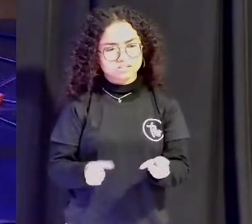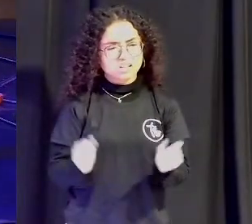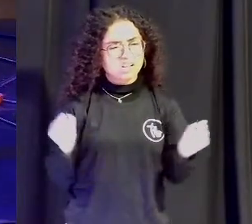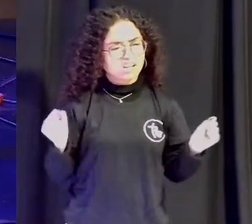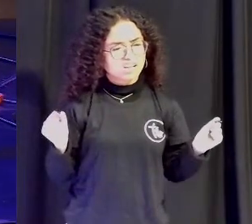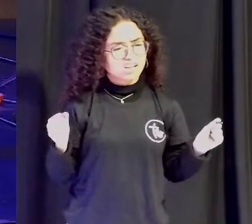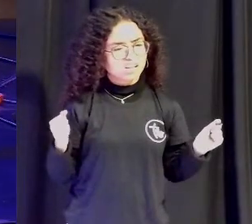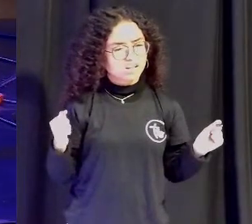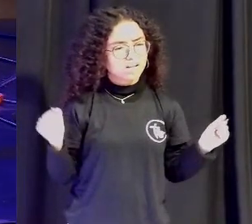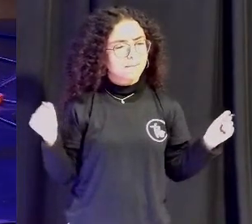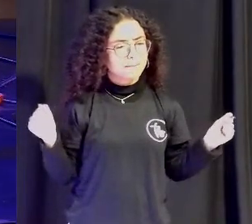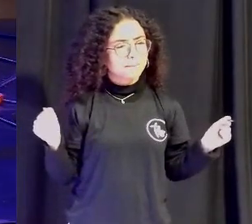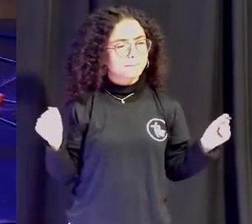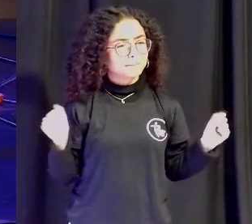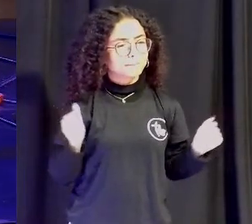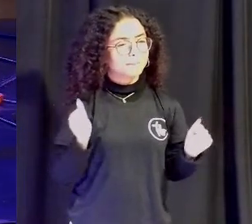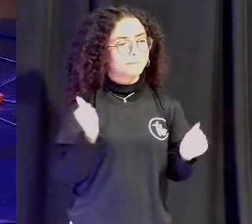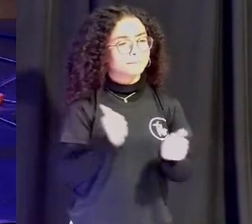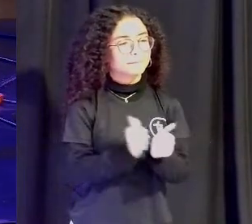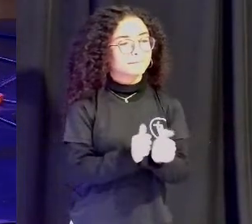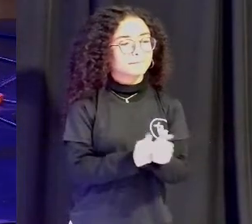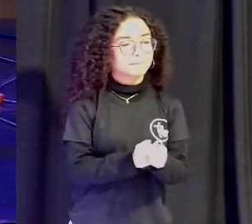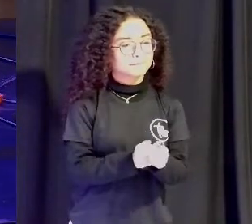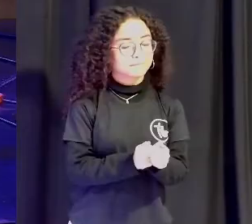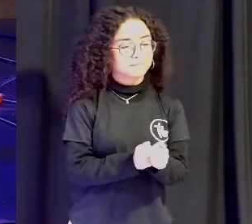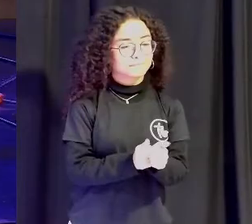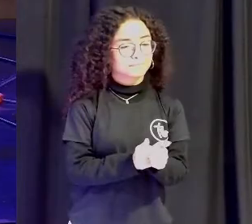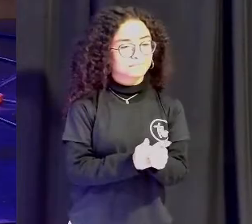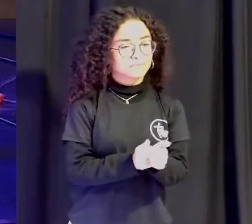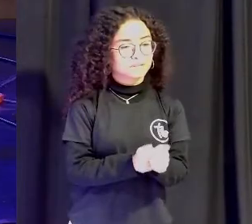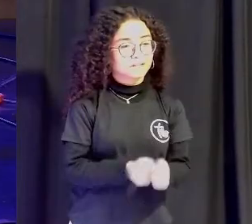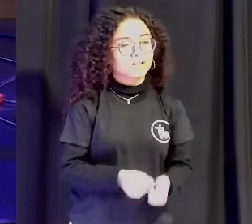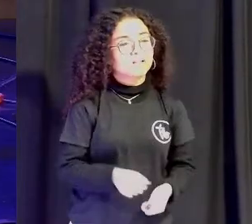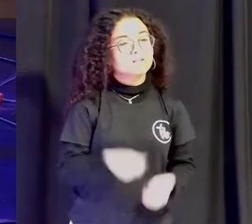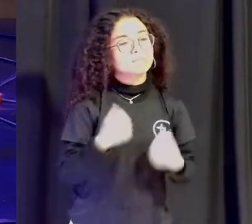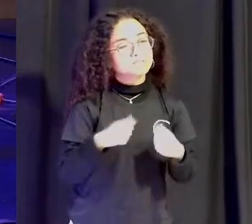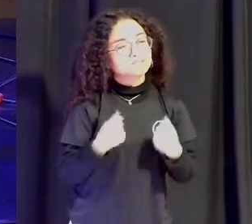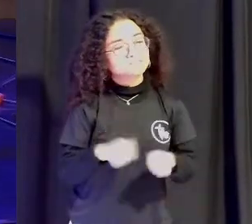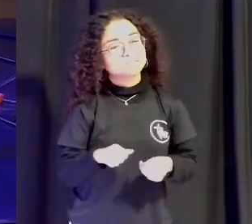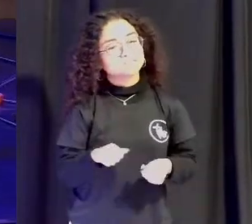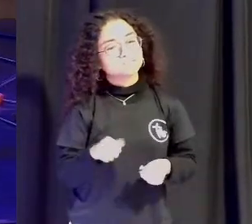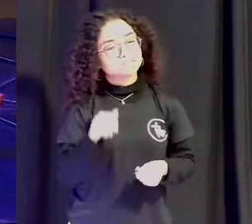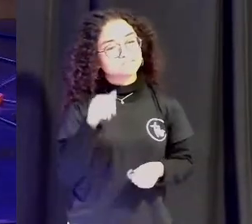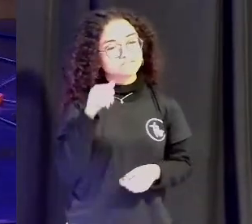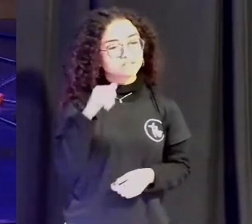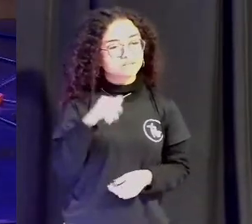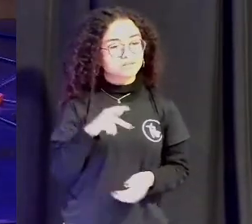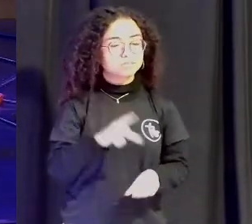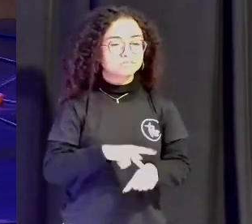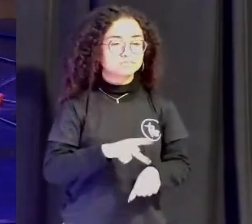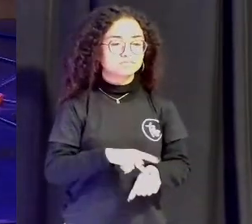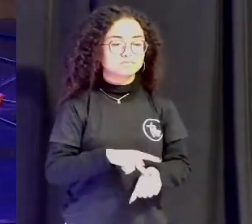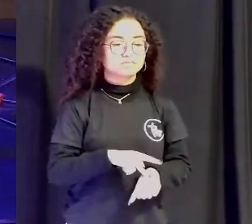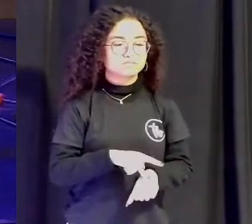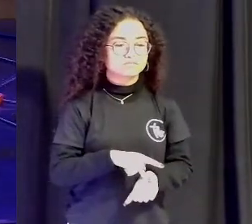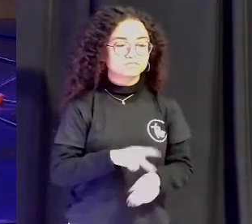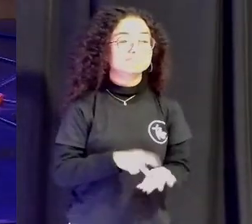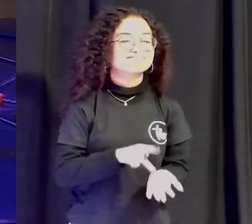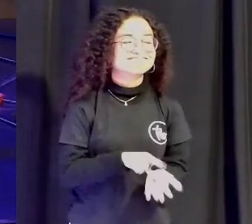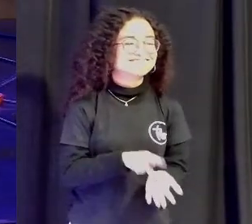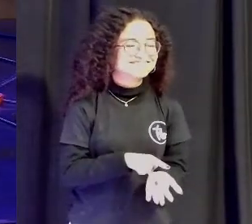volta que precisam ouvir estas verdades. Só